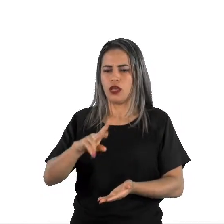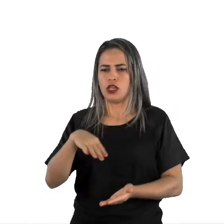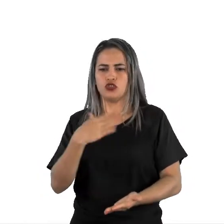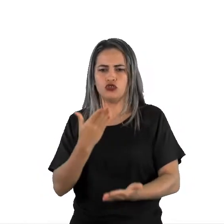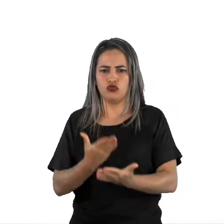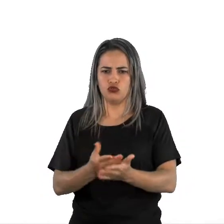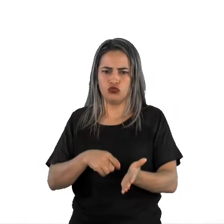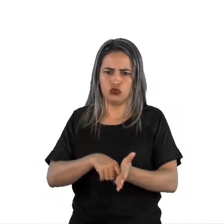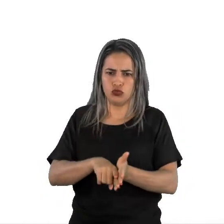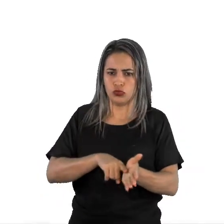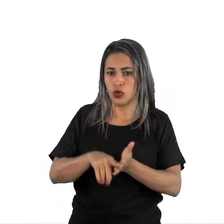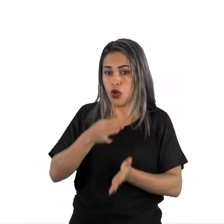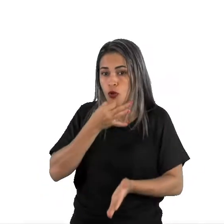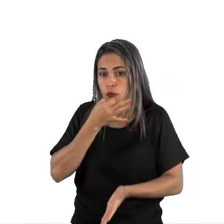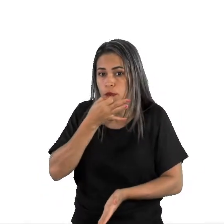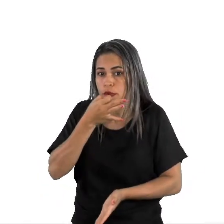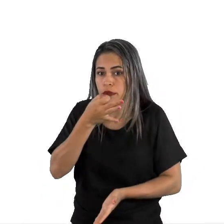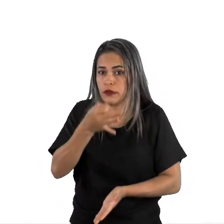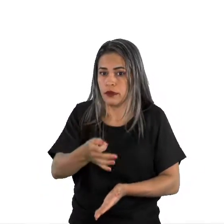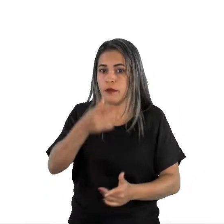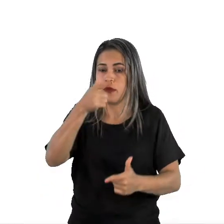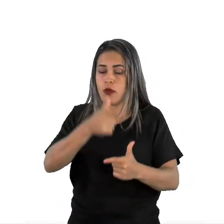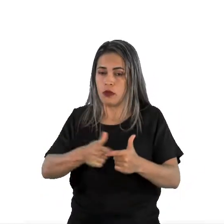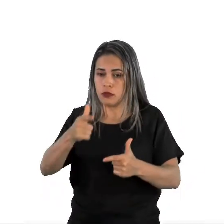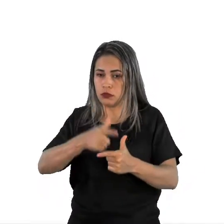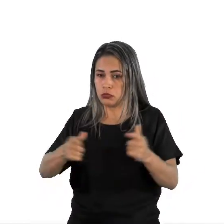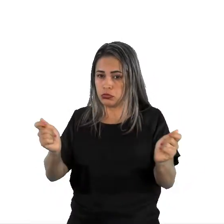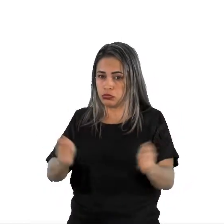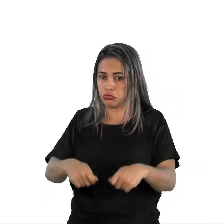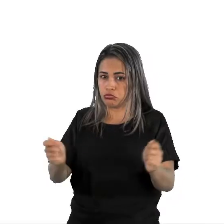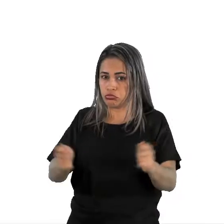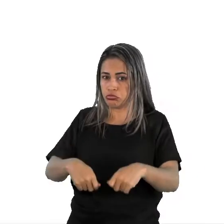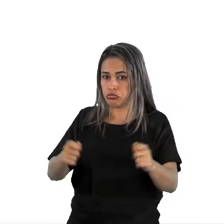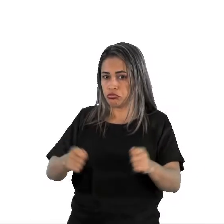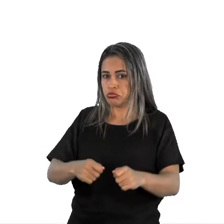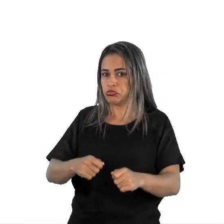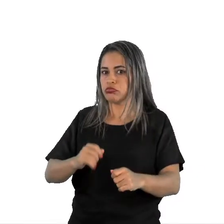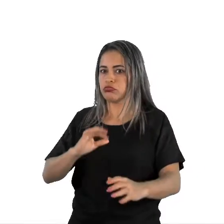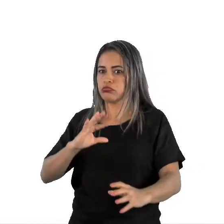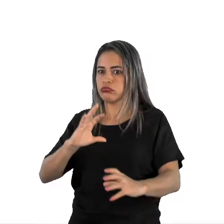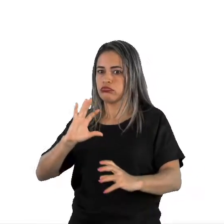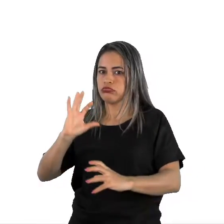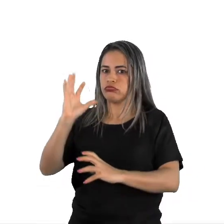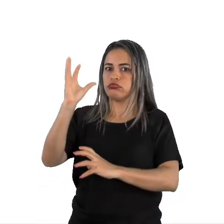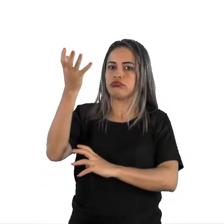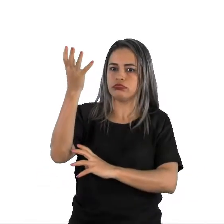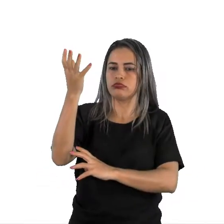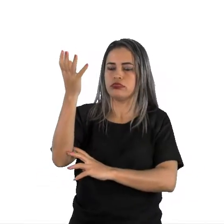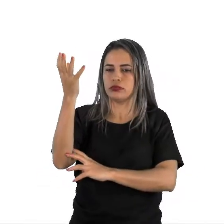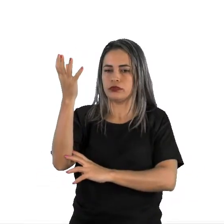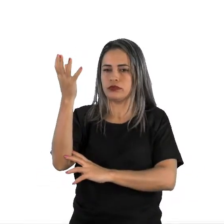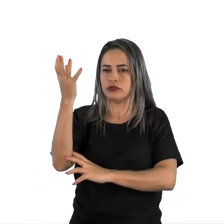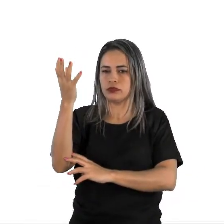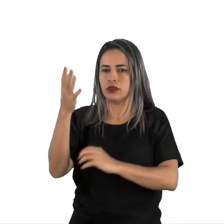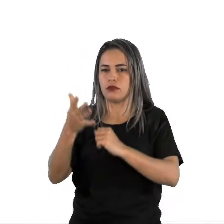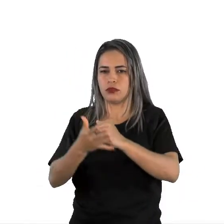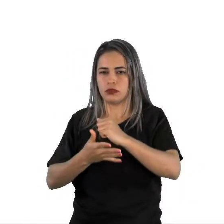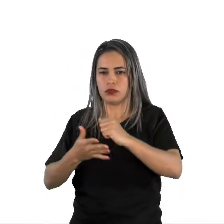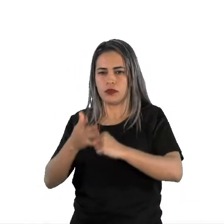estudos, opiniões, problemas e possíveis soluções a fim de embasar